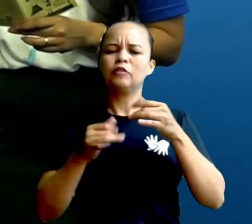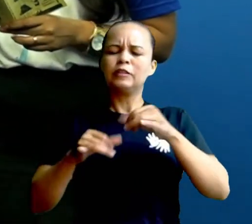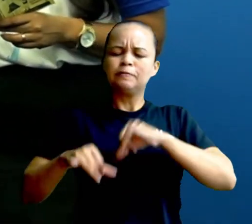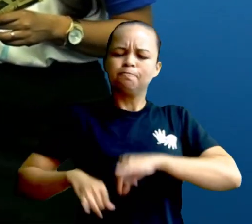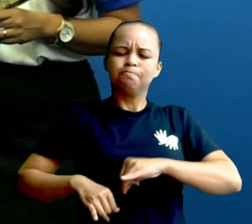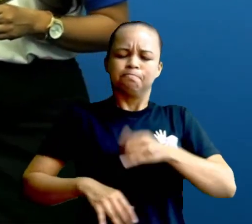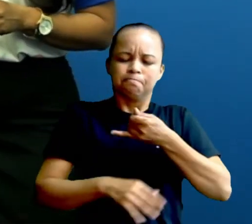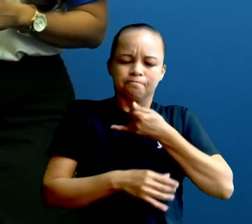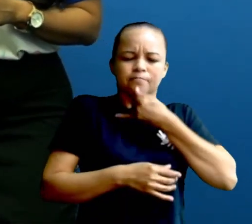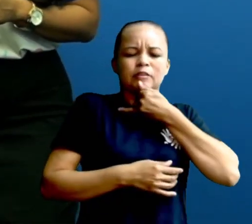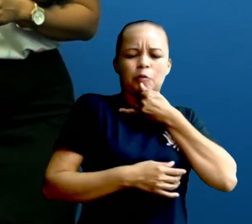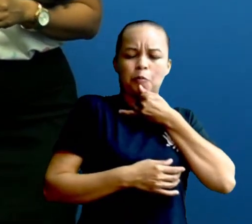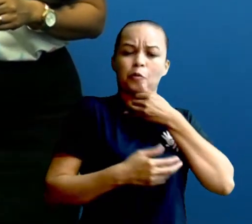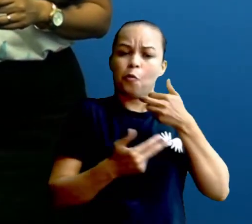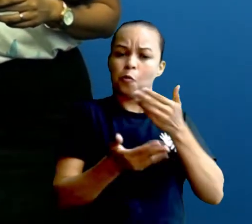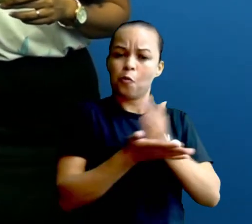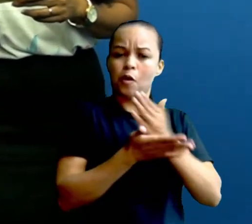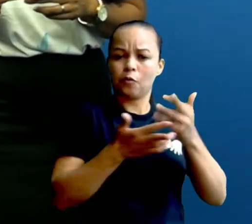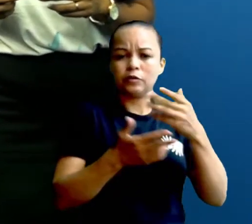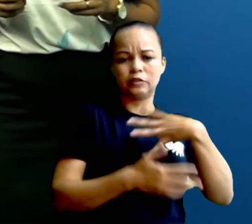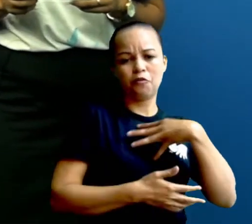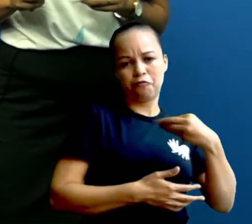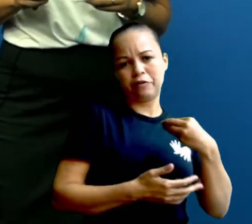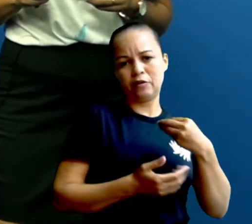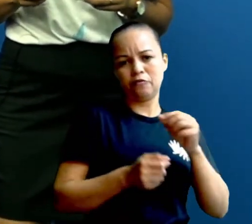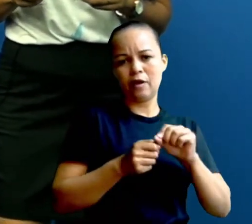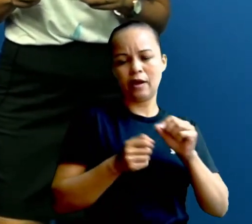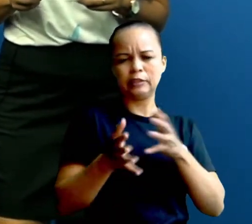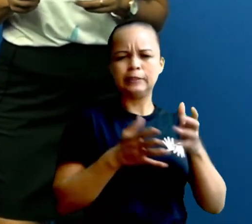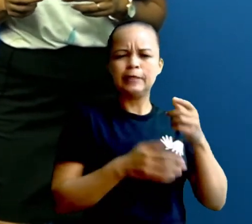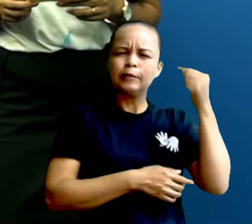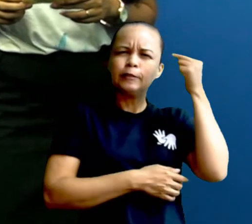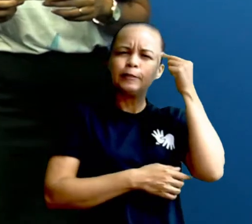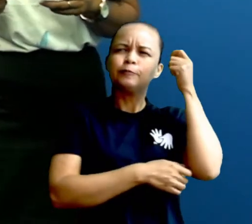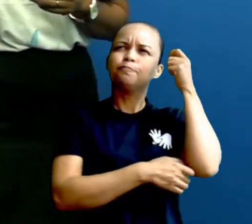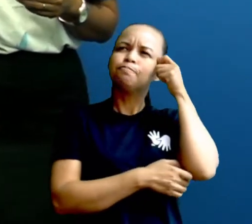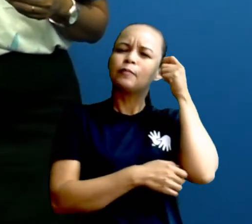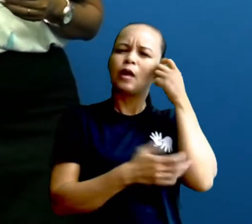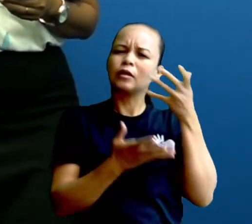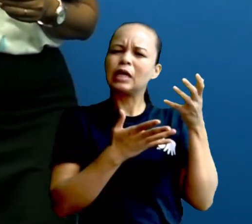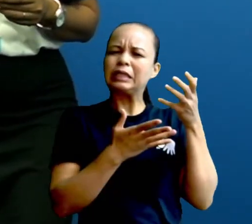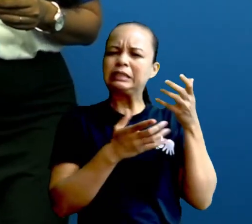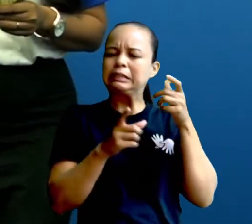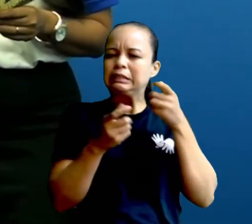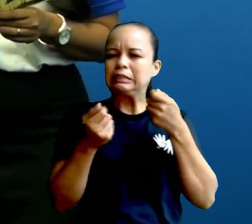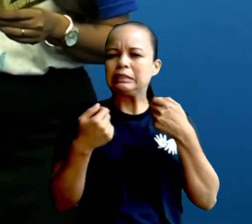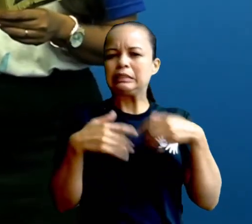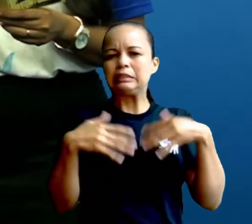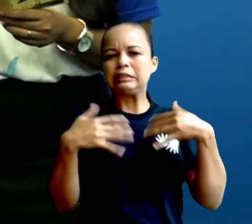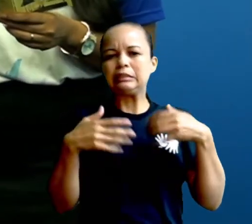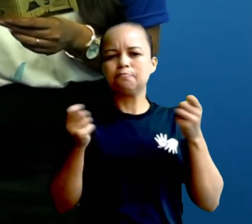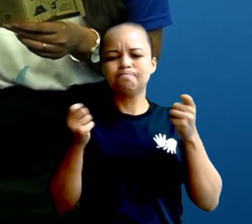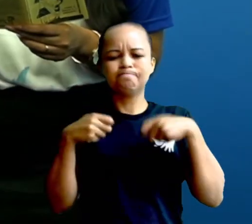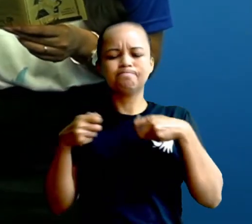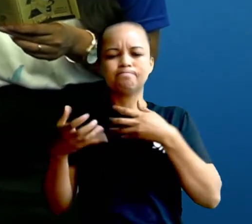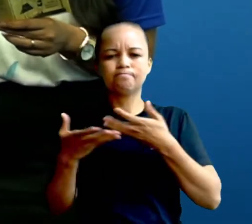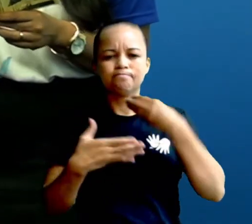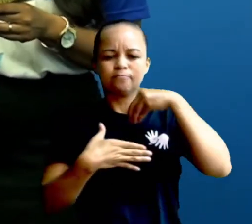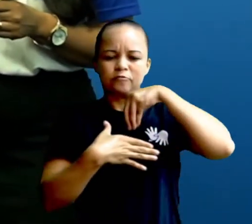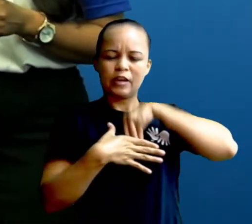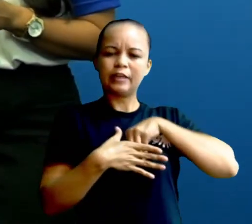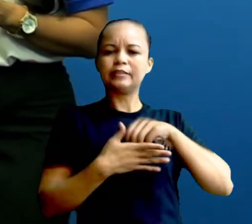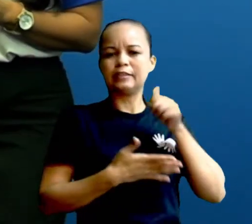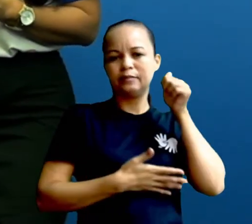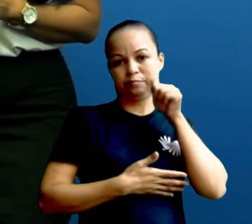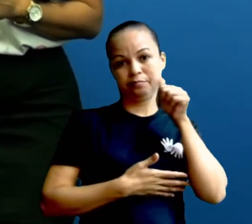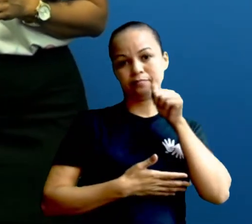fica ferida por algo que o filho faz, fica até se questionando, se sentindo uma incapaz. Fere a